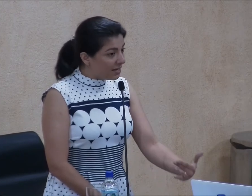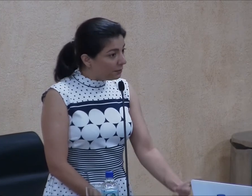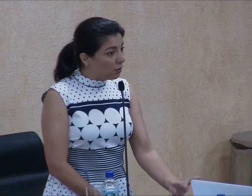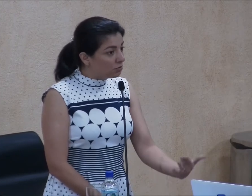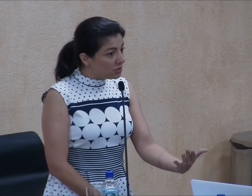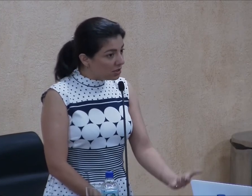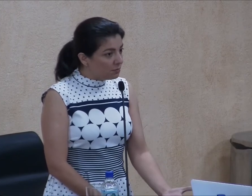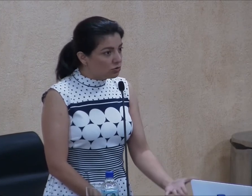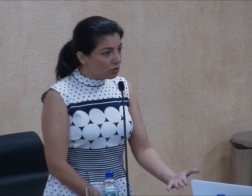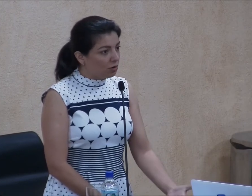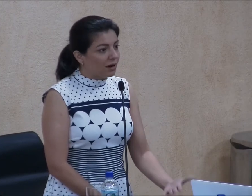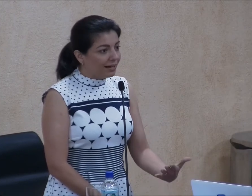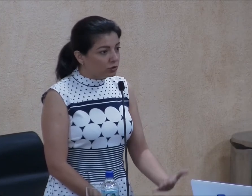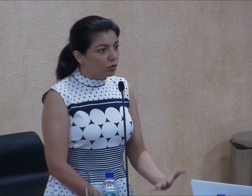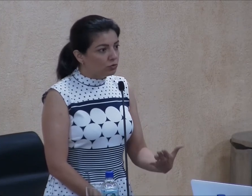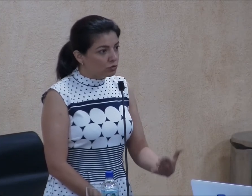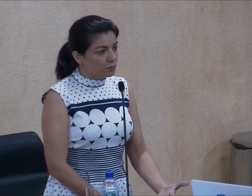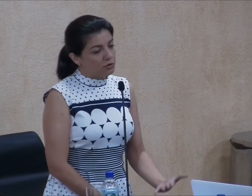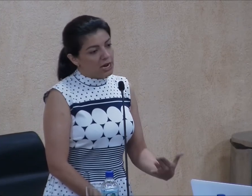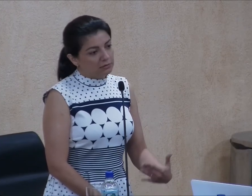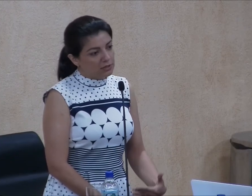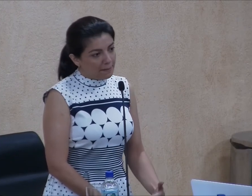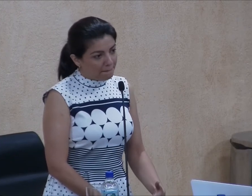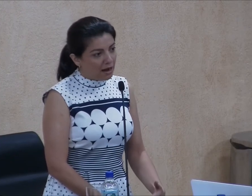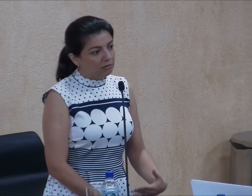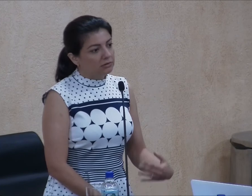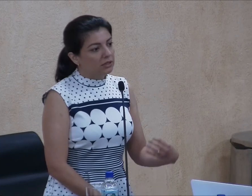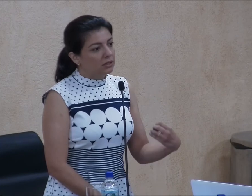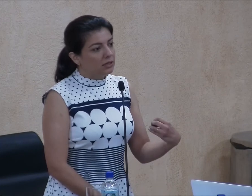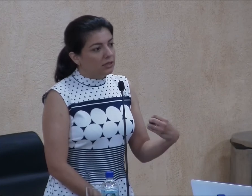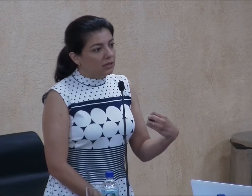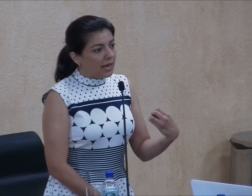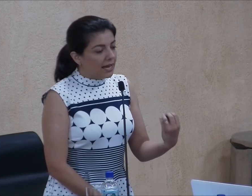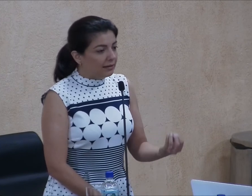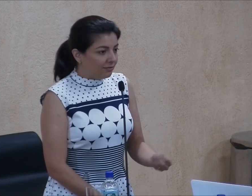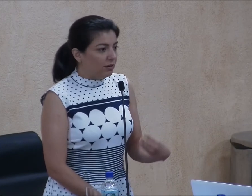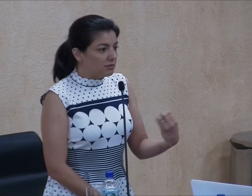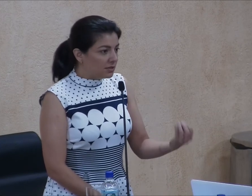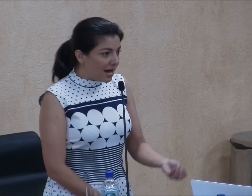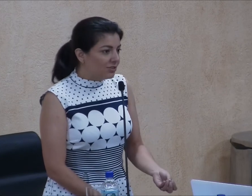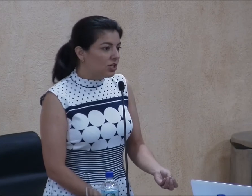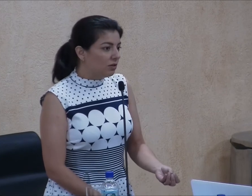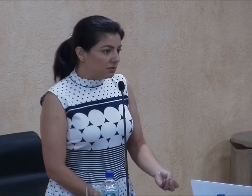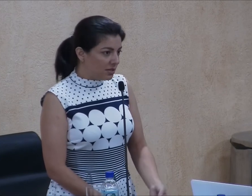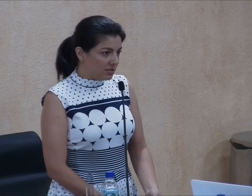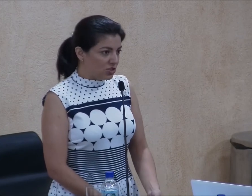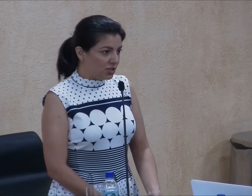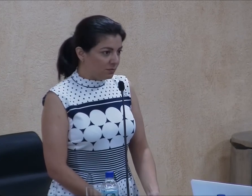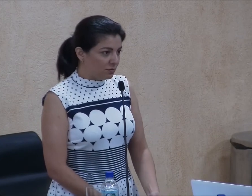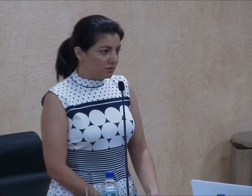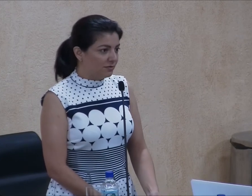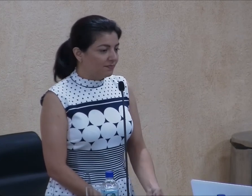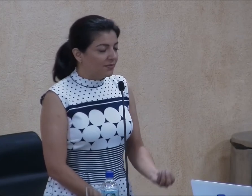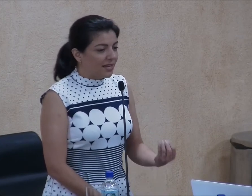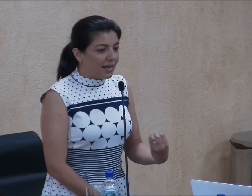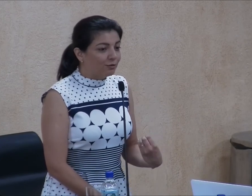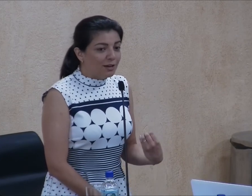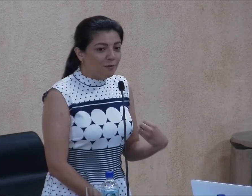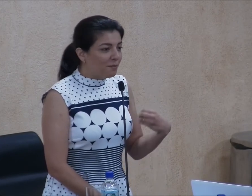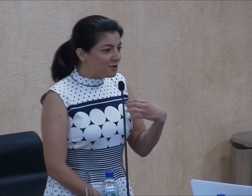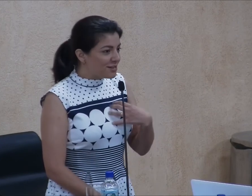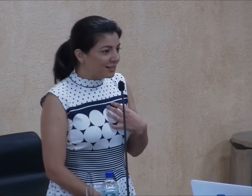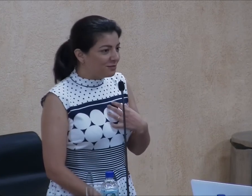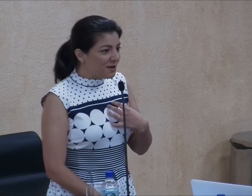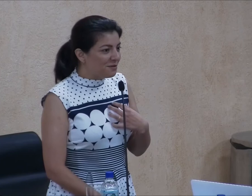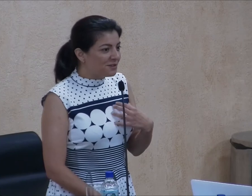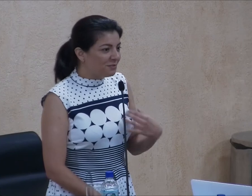nem sempre conseguimos colocar todos os projetos em pauta na velocidade que nós desejamos. Eu tenho